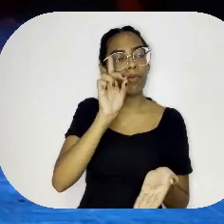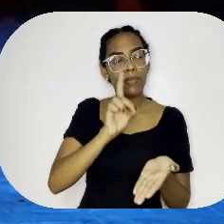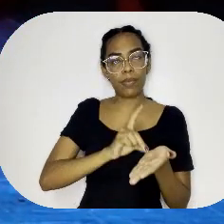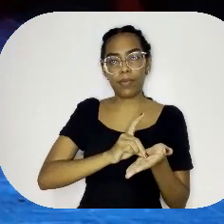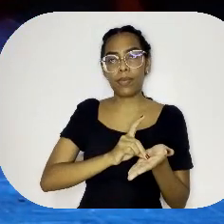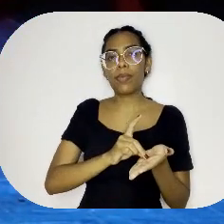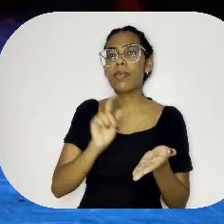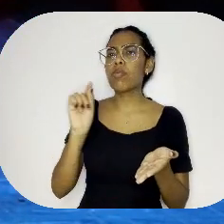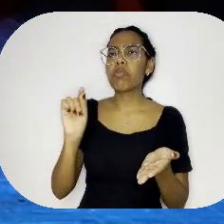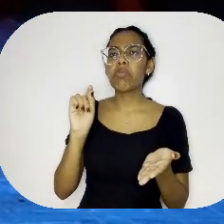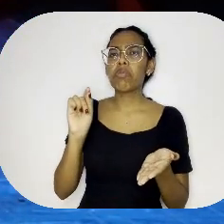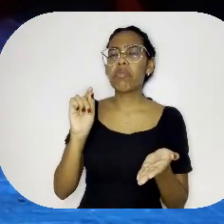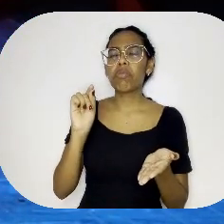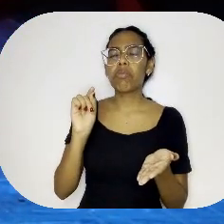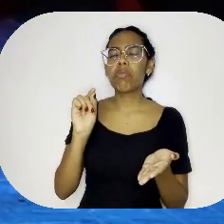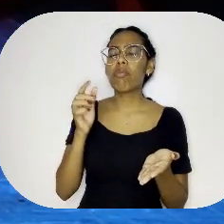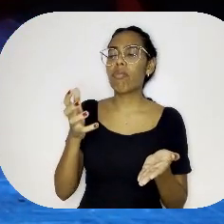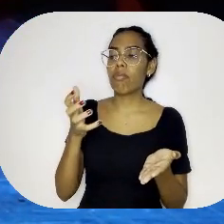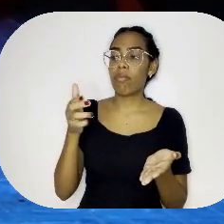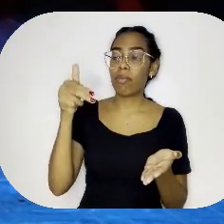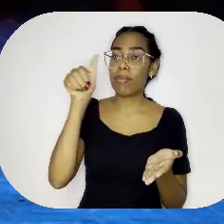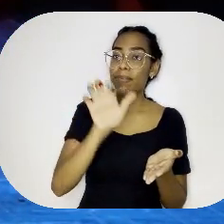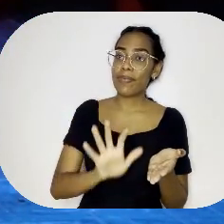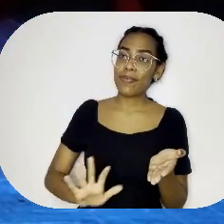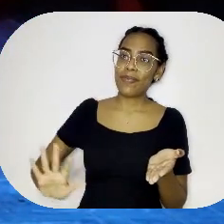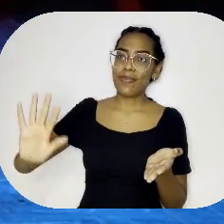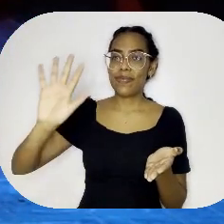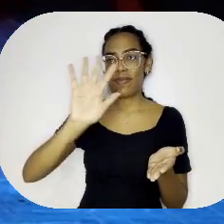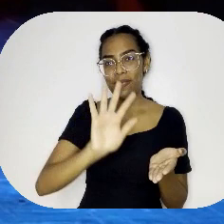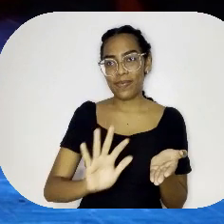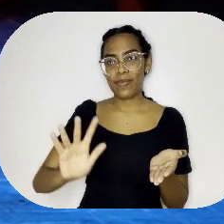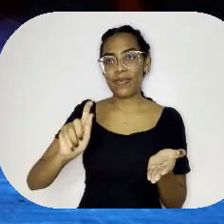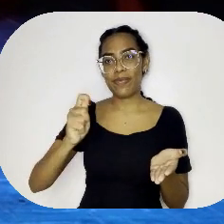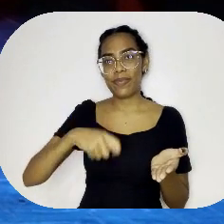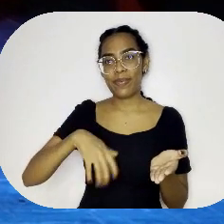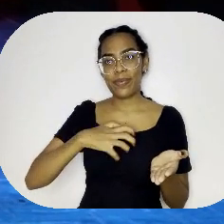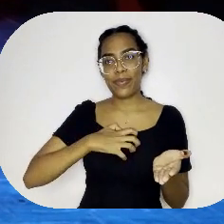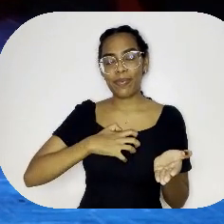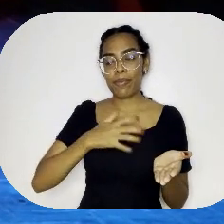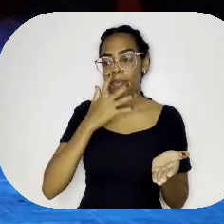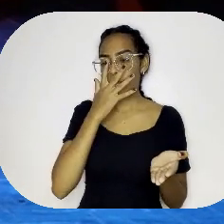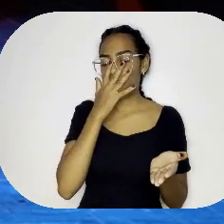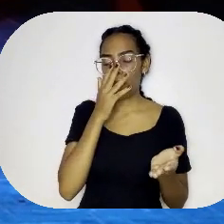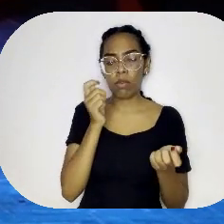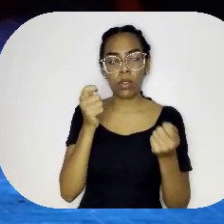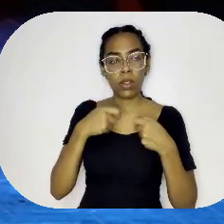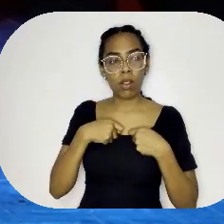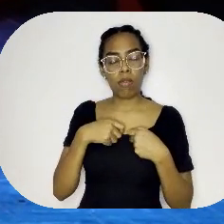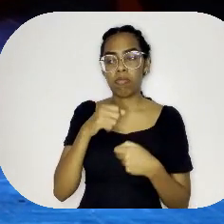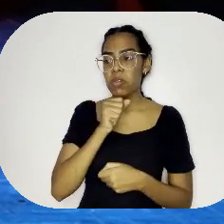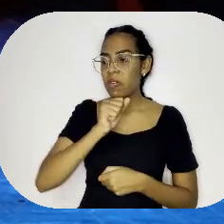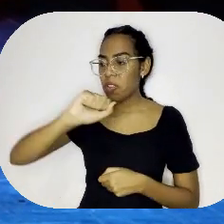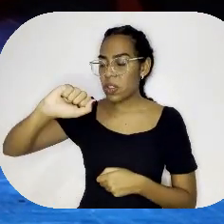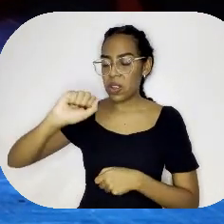razão, porque todas as escolas literárias, elas fazem isso. Elas buscam a